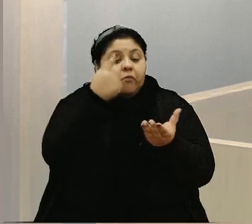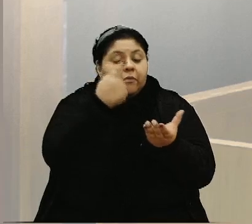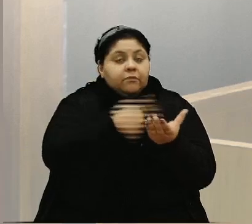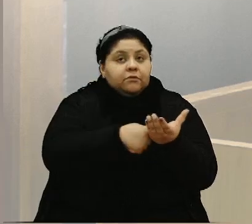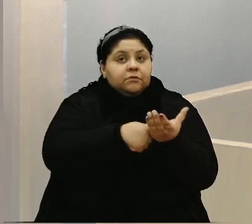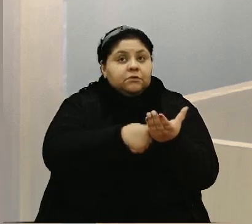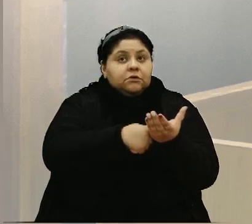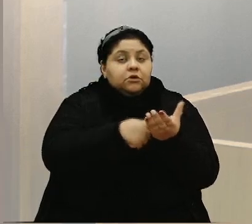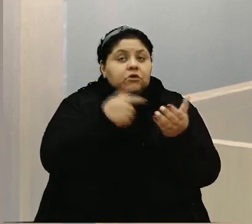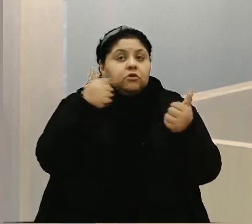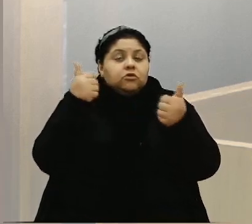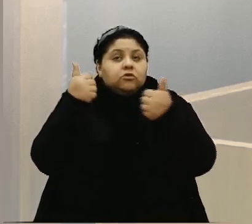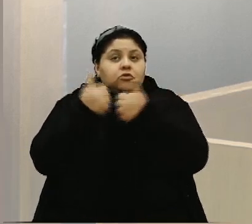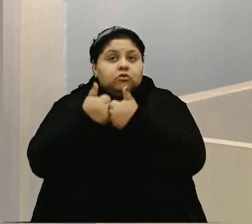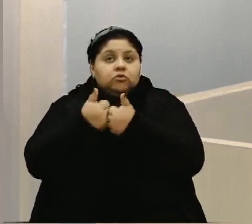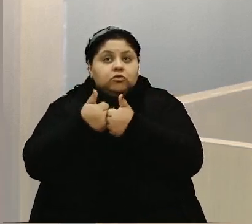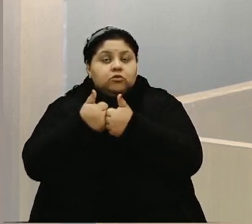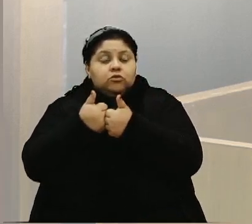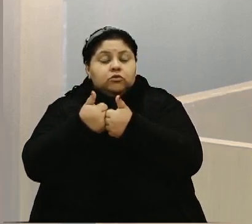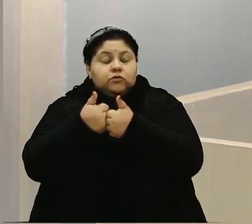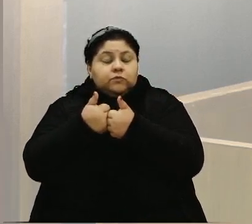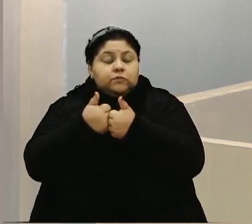a, junto com